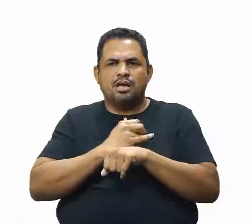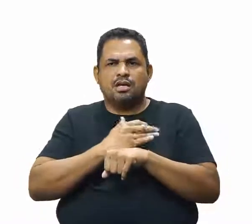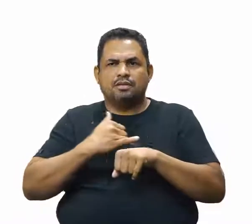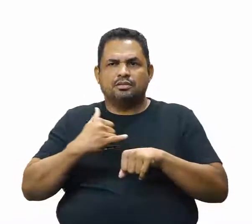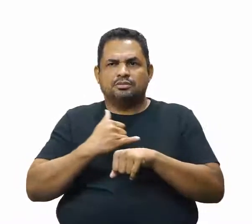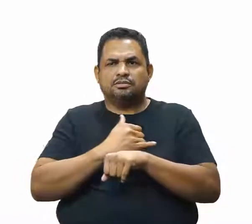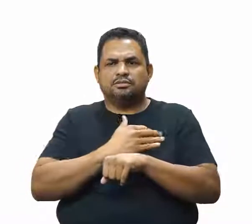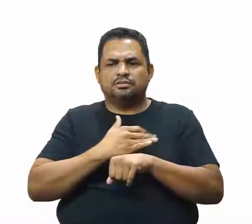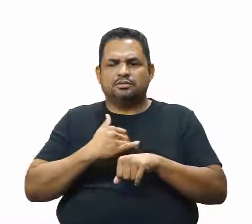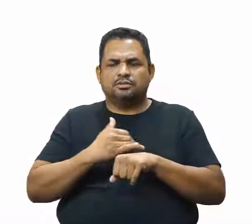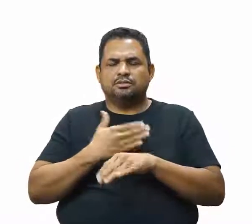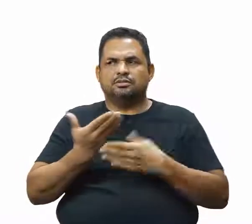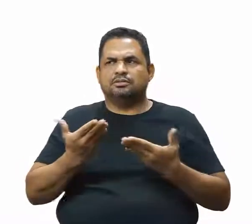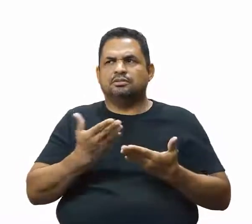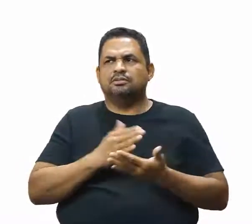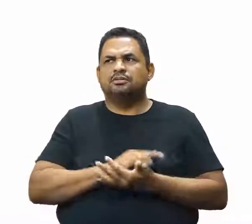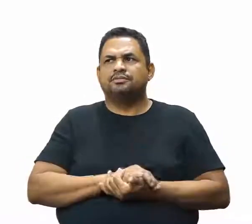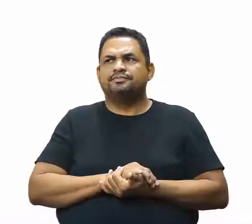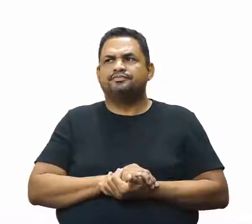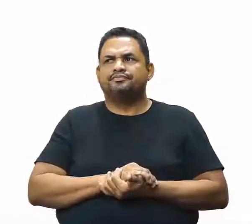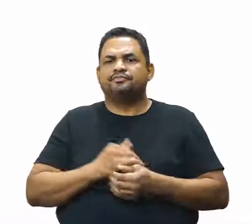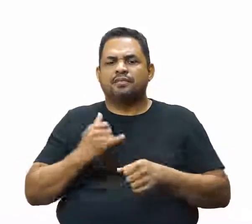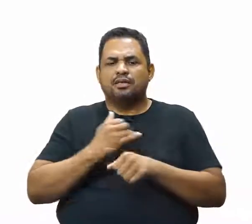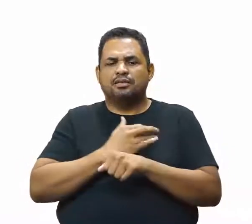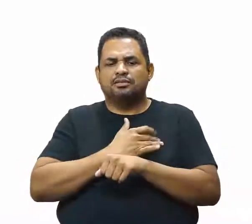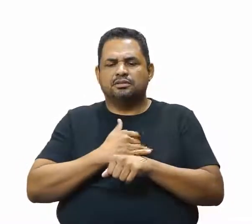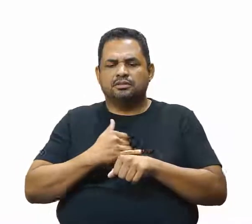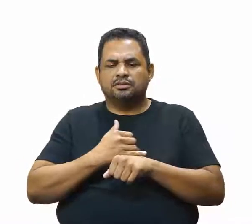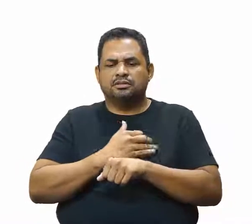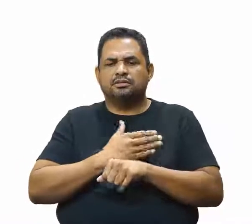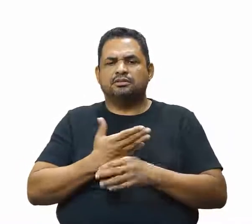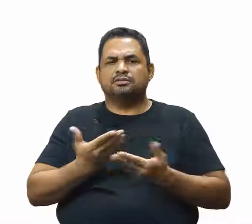fruta ou a